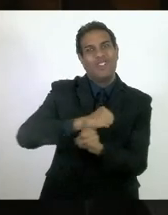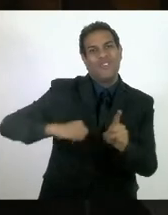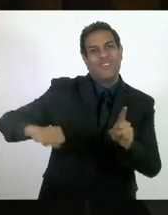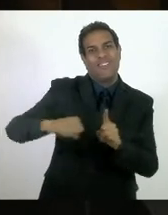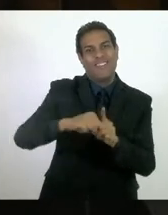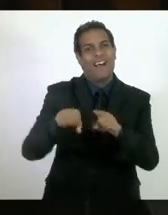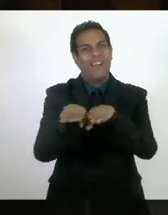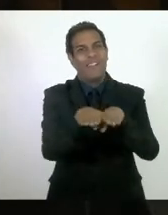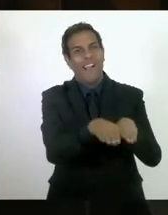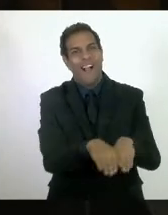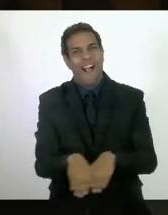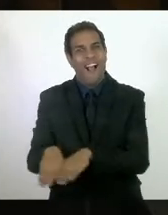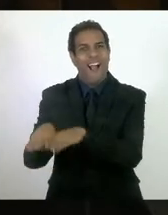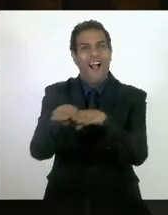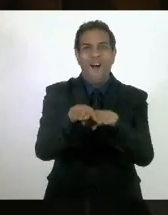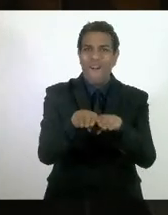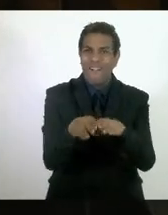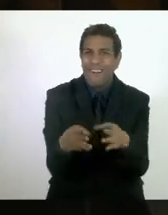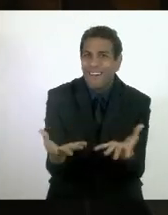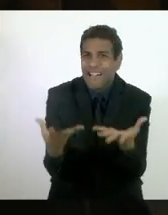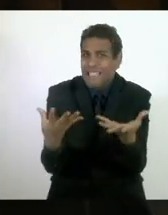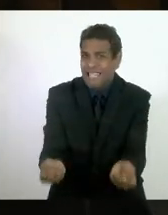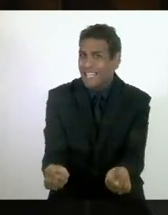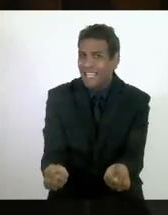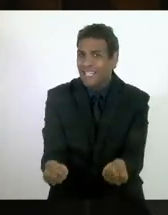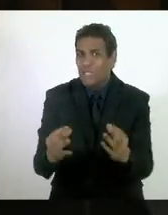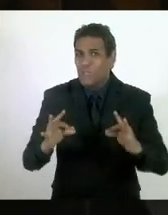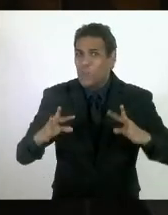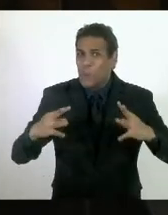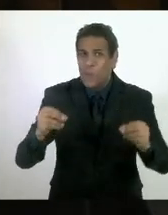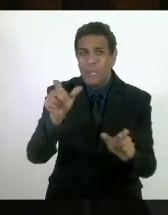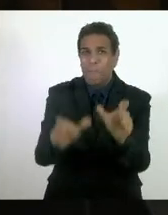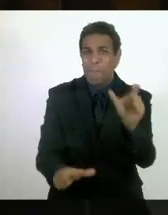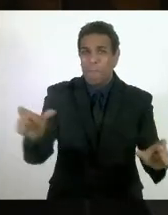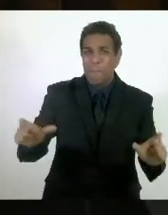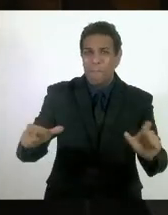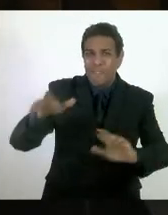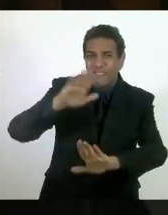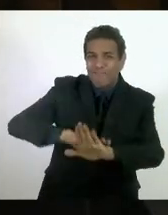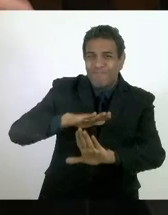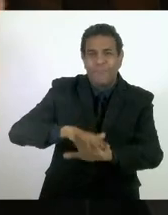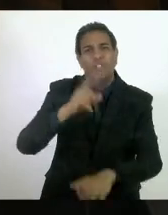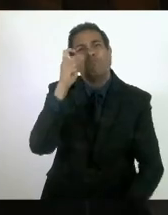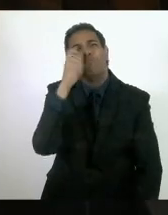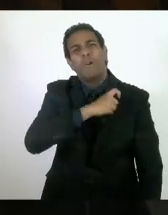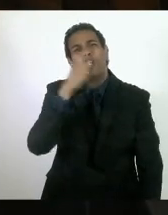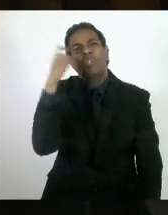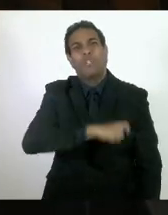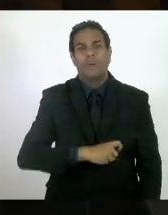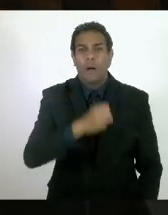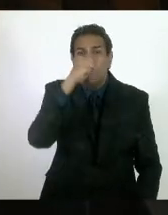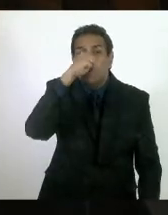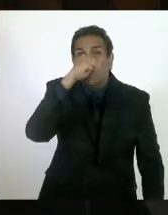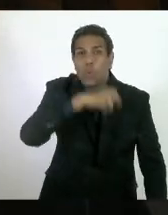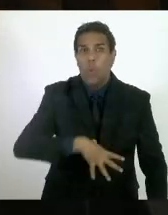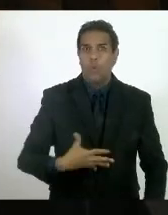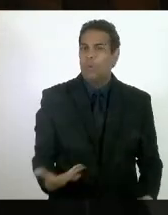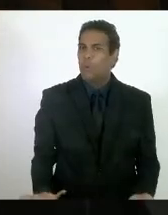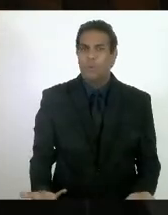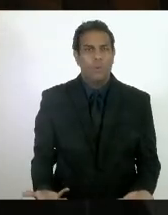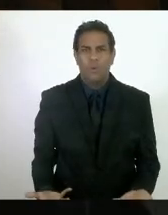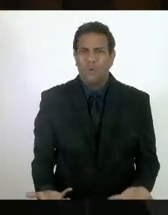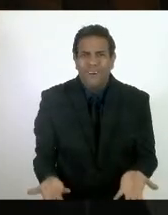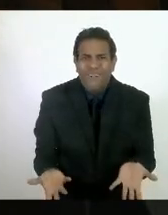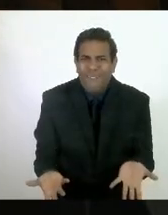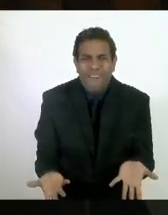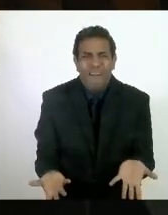aberta que aceita tudo todos Esse é uma grande mentira e esse é um